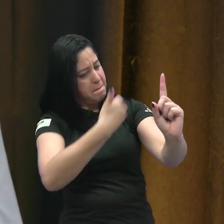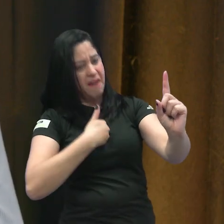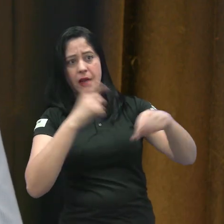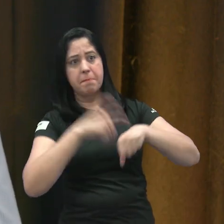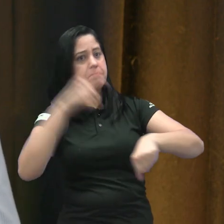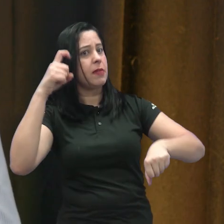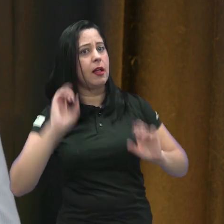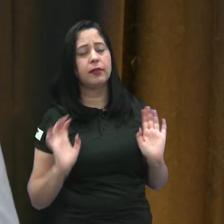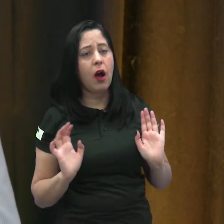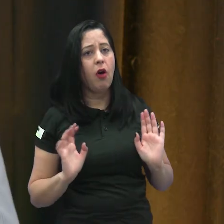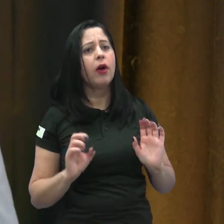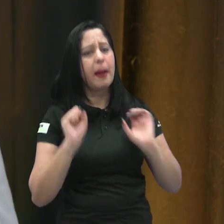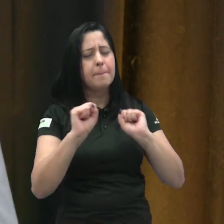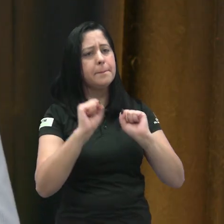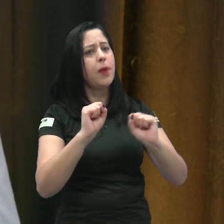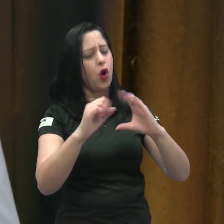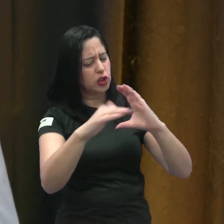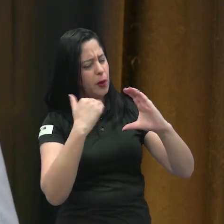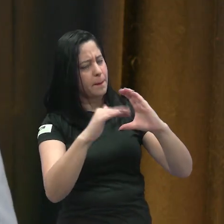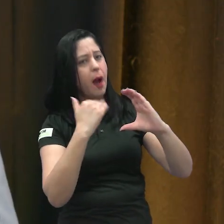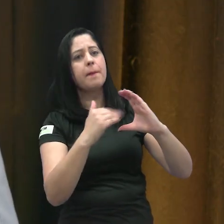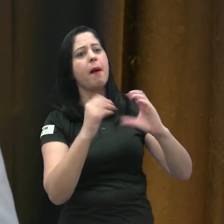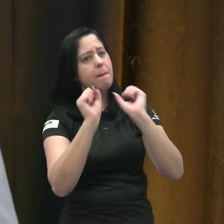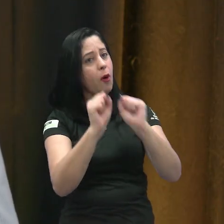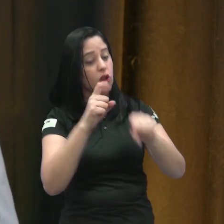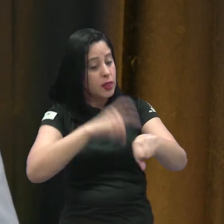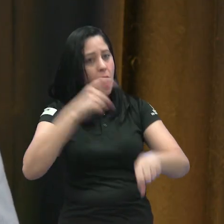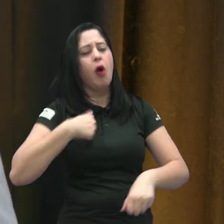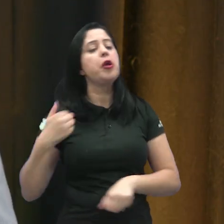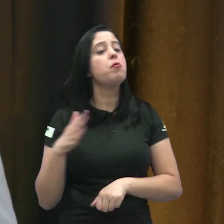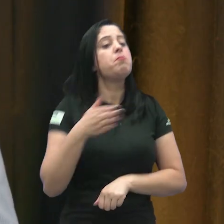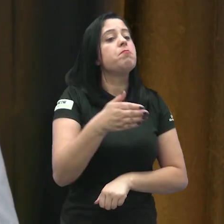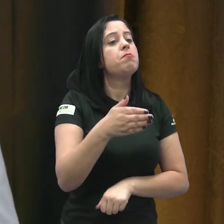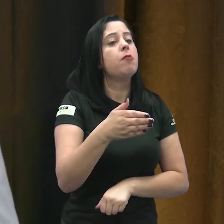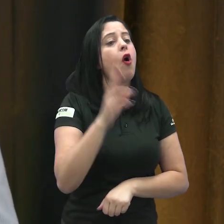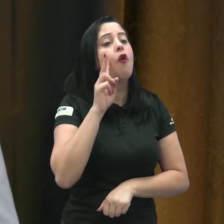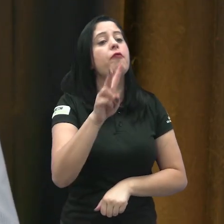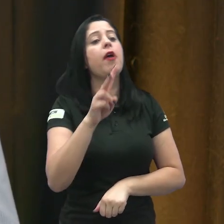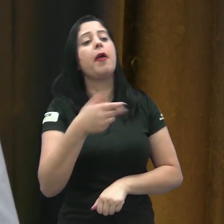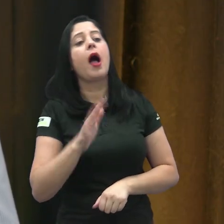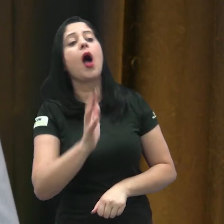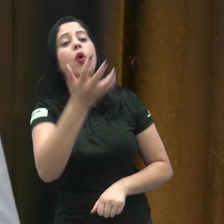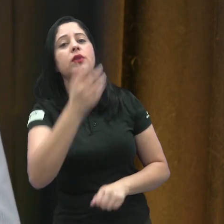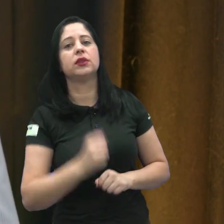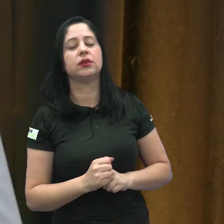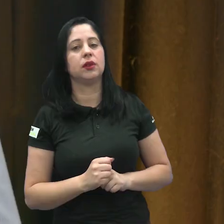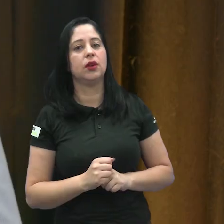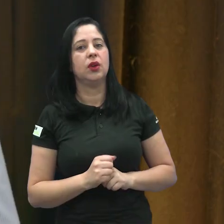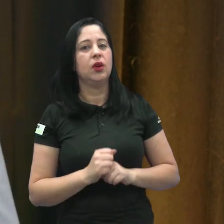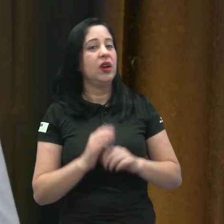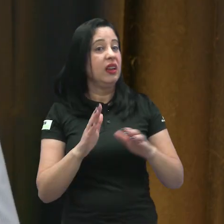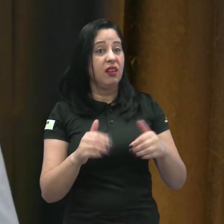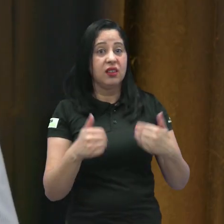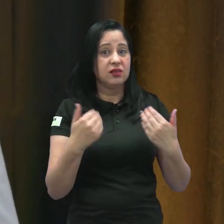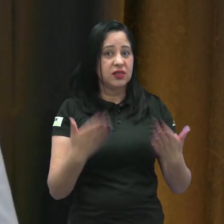não deixa chamar muitas vezes, mas dá um toque no meu telefone, manda uma mensagem que eu vou ver o que está acontecendo. Eu não limito, sabe,